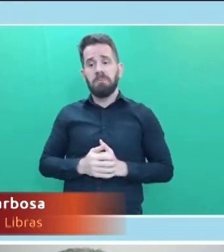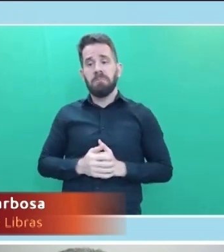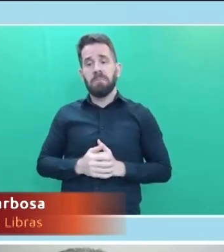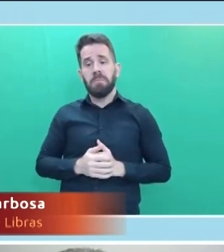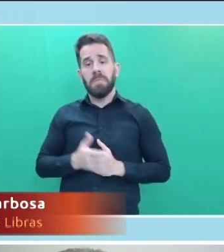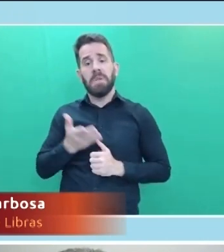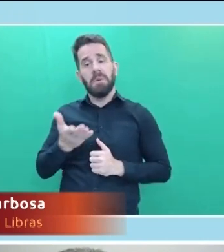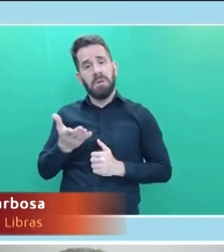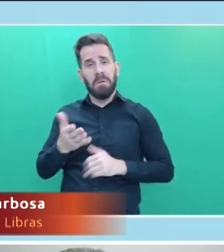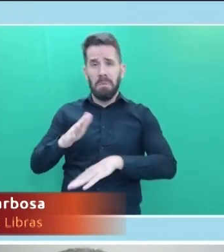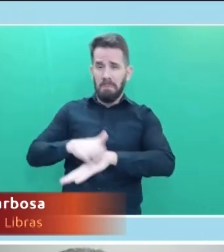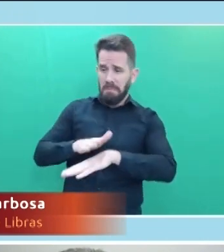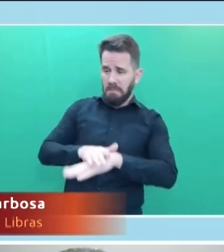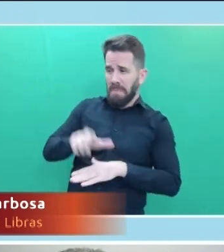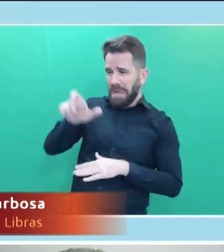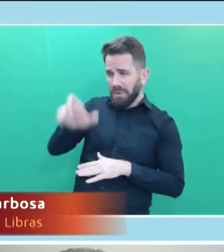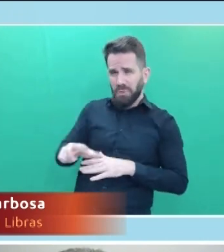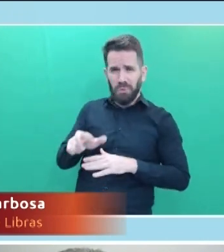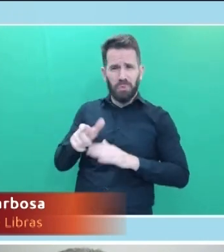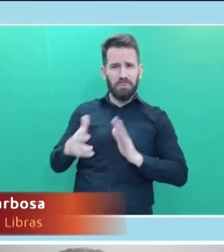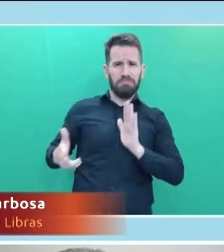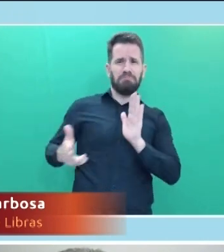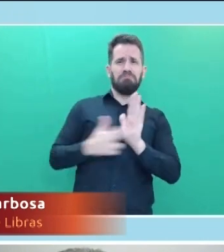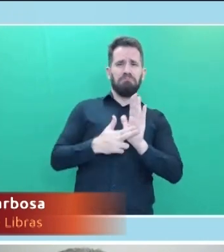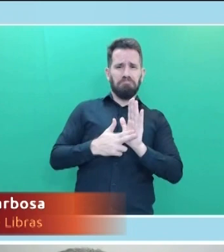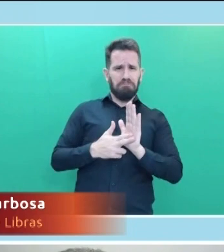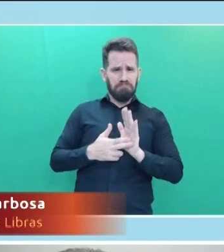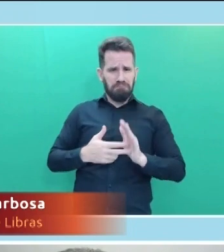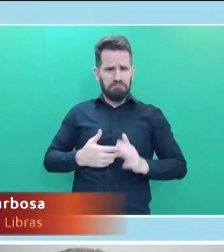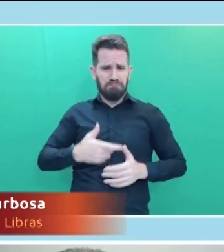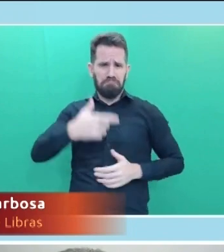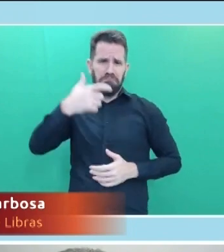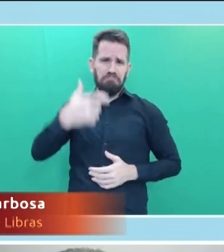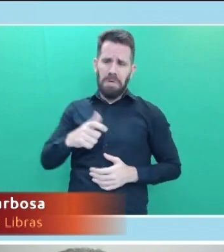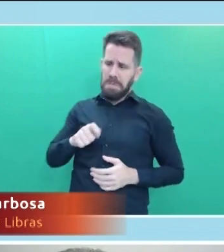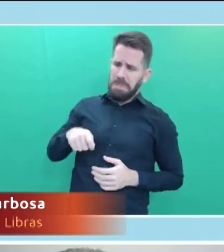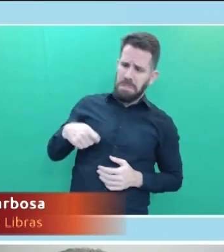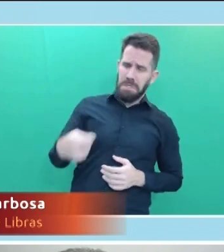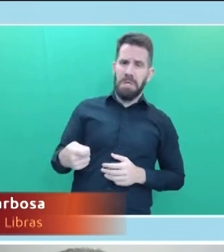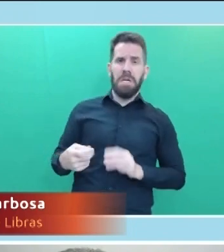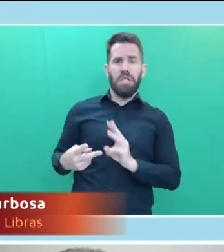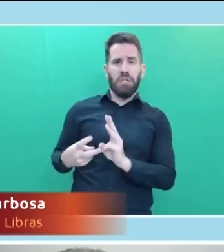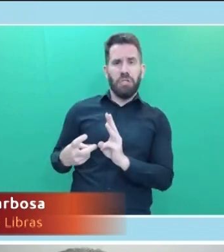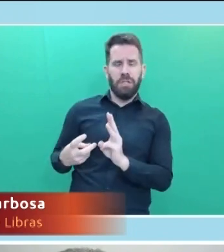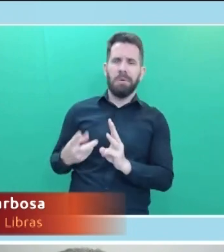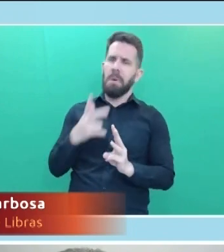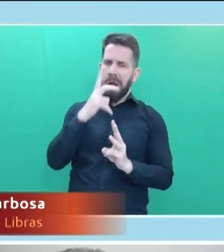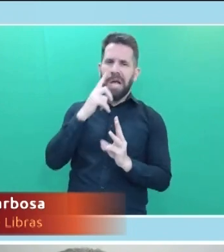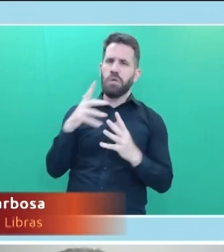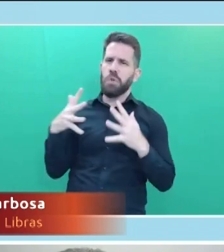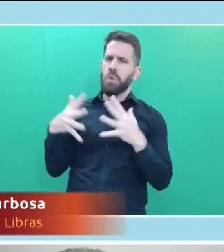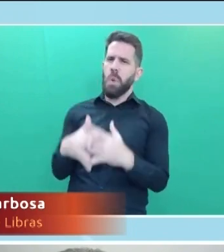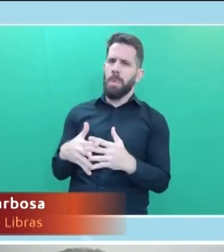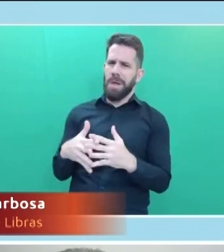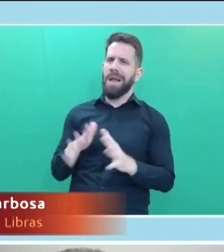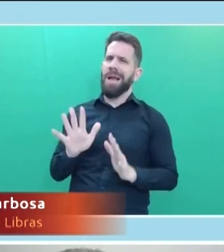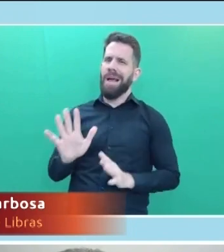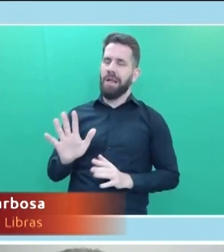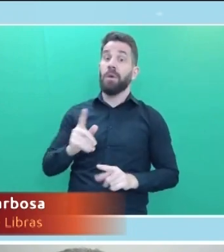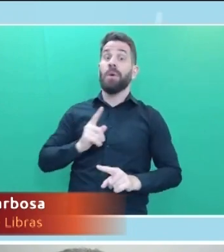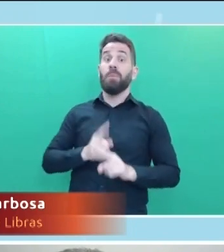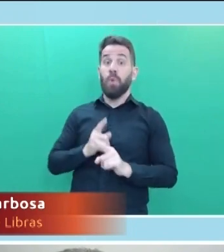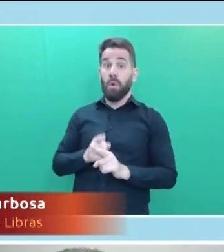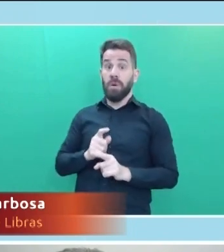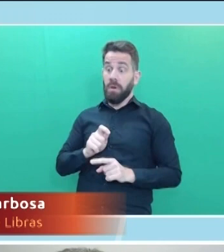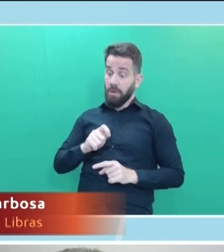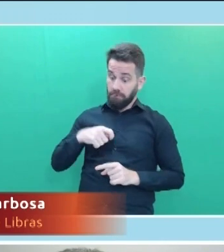se autodeclarar? É complicado, porque para ser indígena, eu acho que é de terceira geração